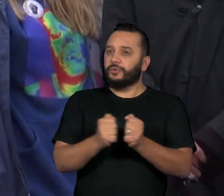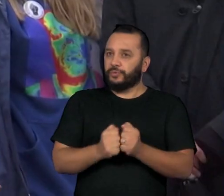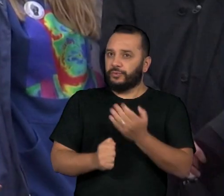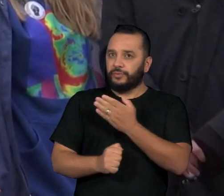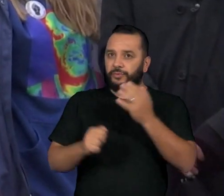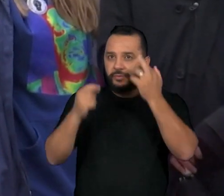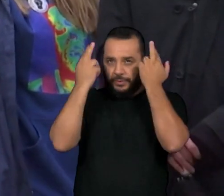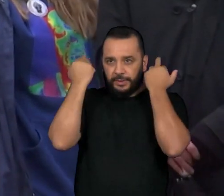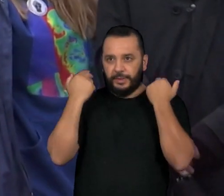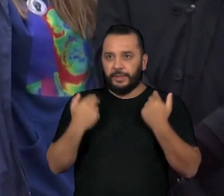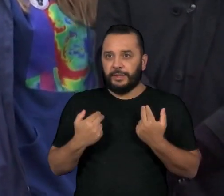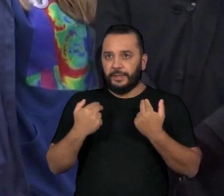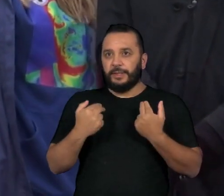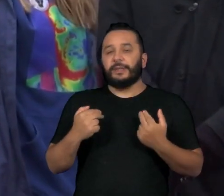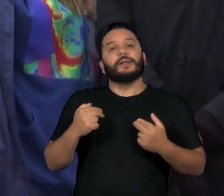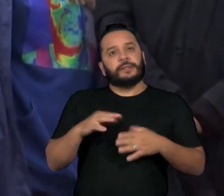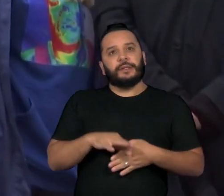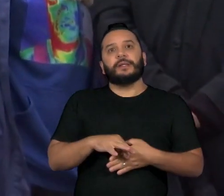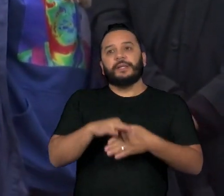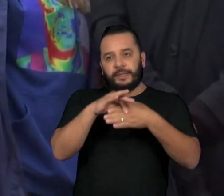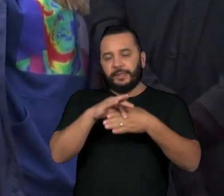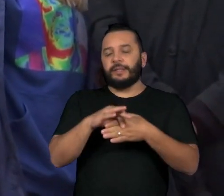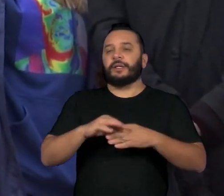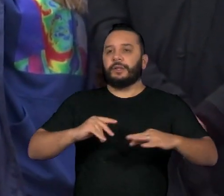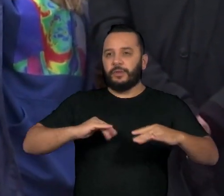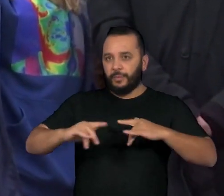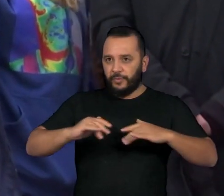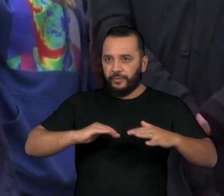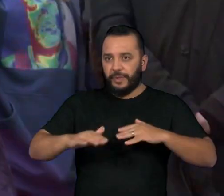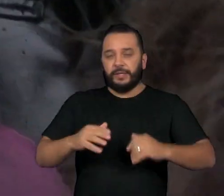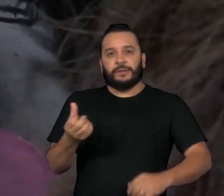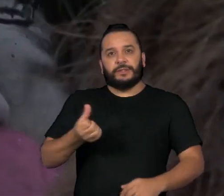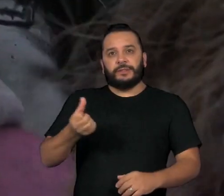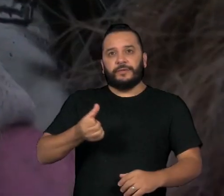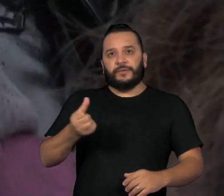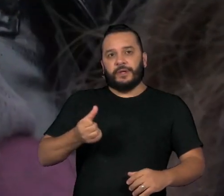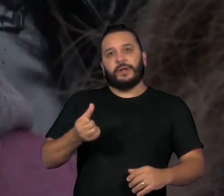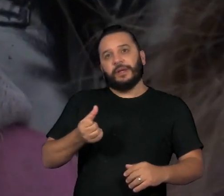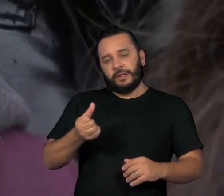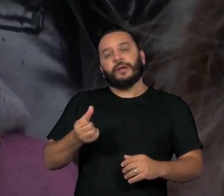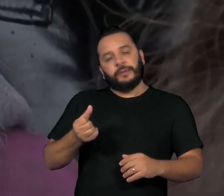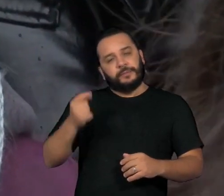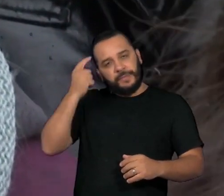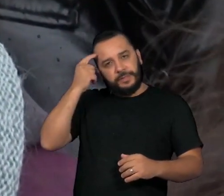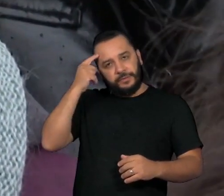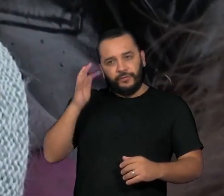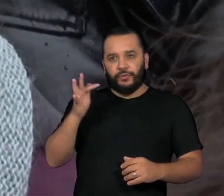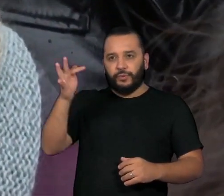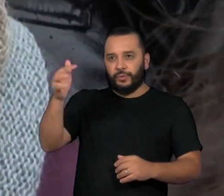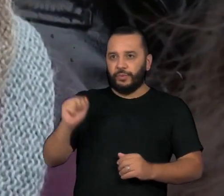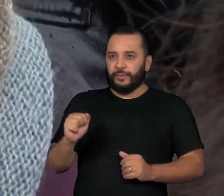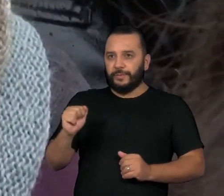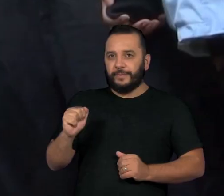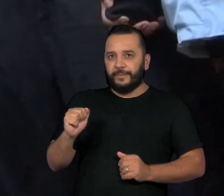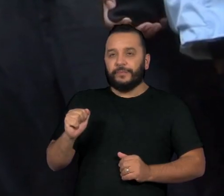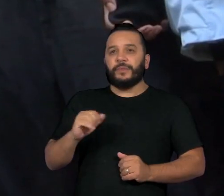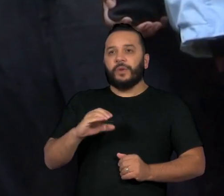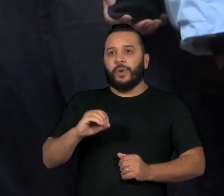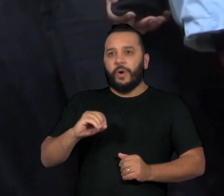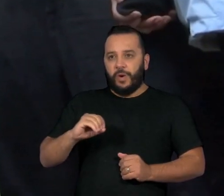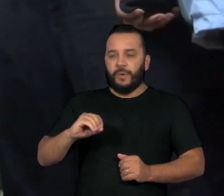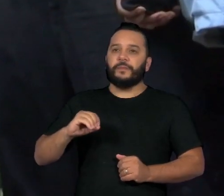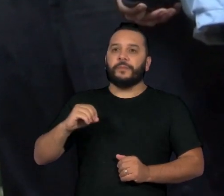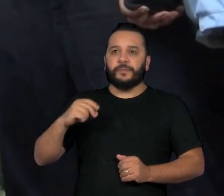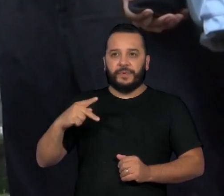Thunberg, líder do movimento Fridays for Future, Sextas-feiras para o Futuro. Nesta COP27,